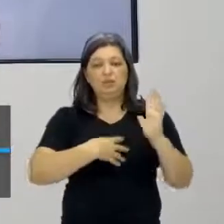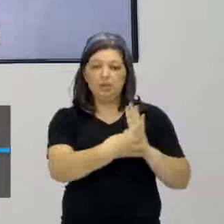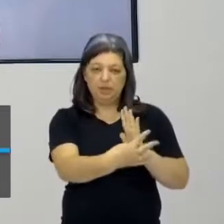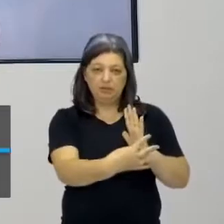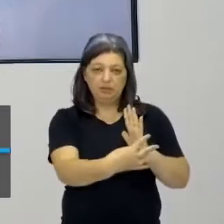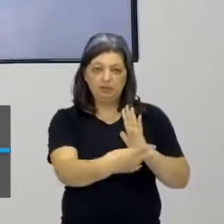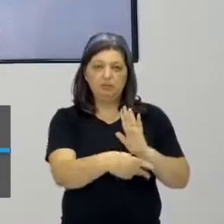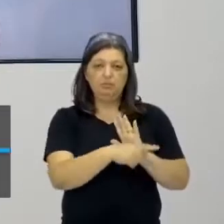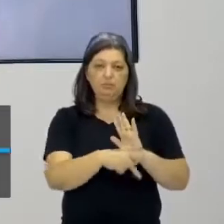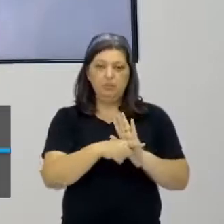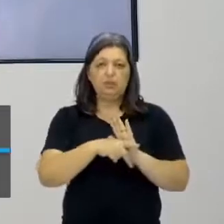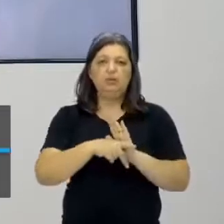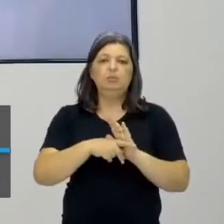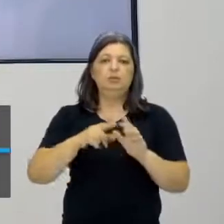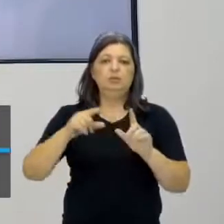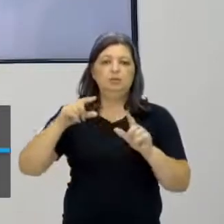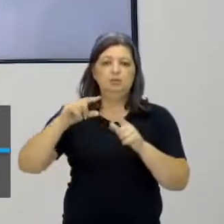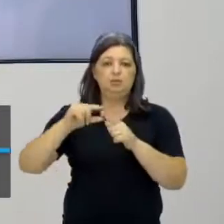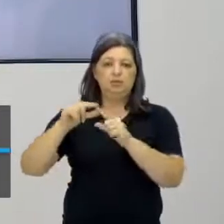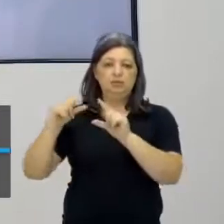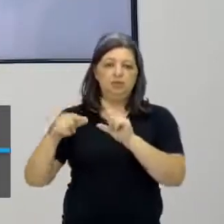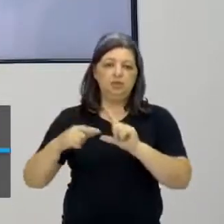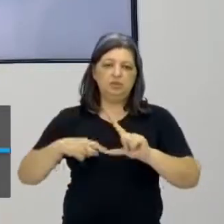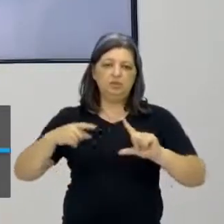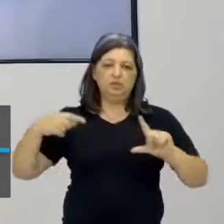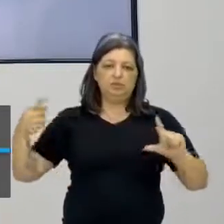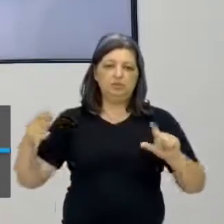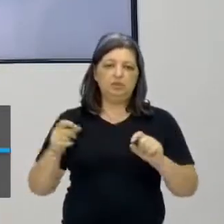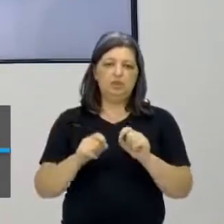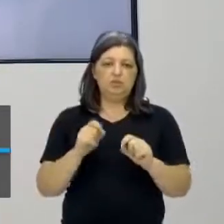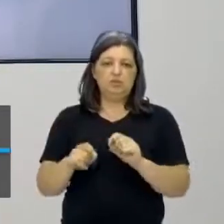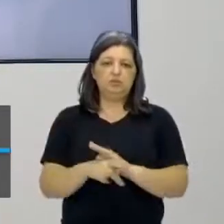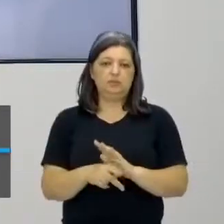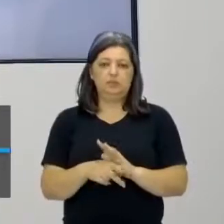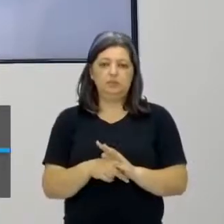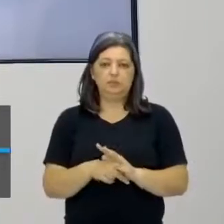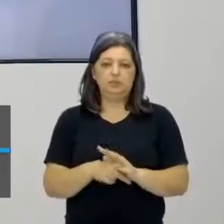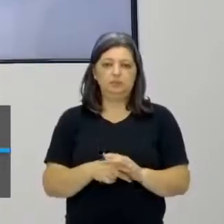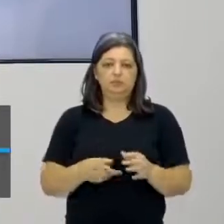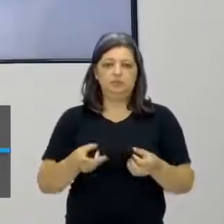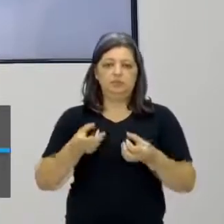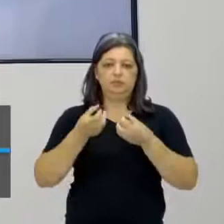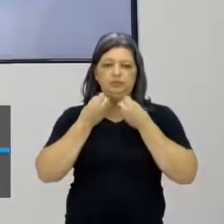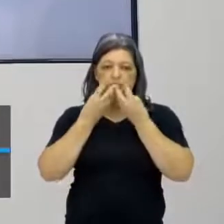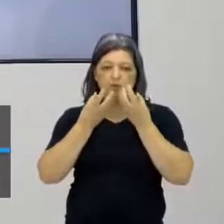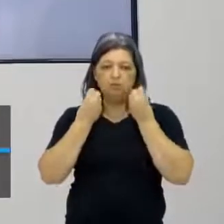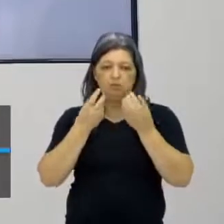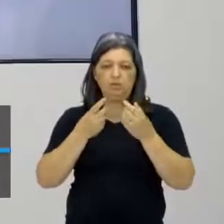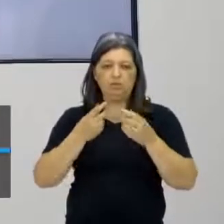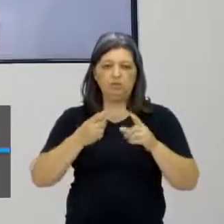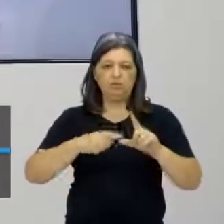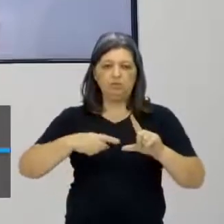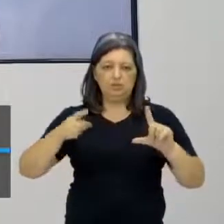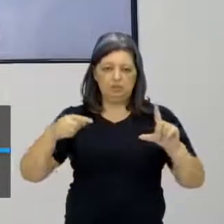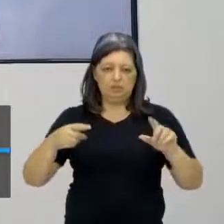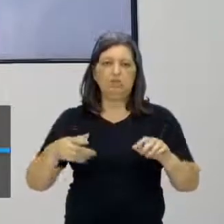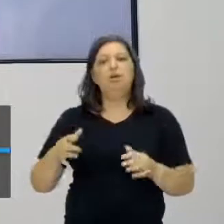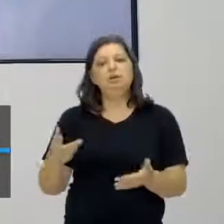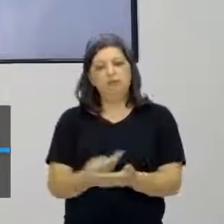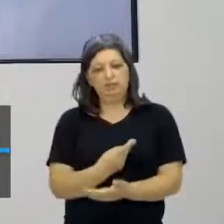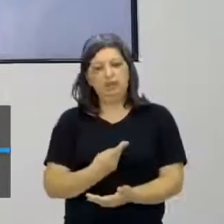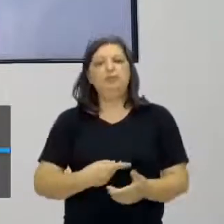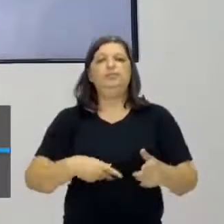tabelas, infográficos. De novo, infográficos, tabelas, gráficos, não, eu errei,